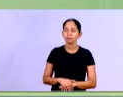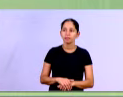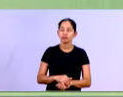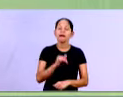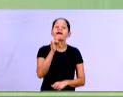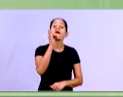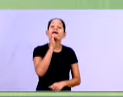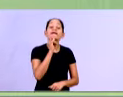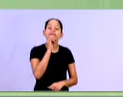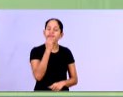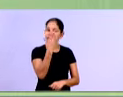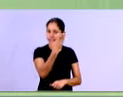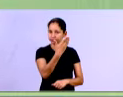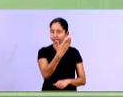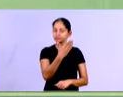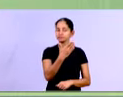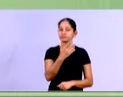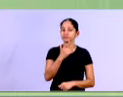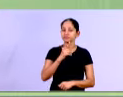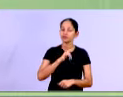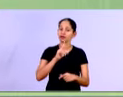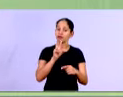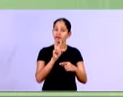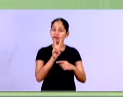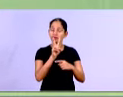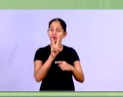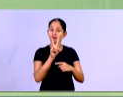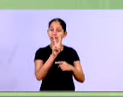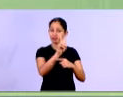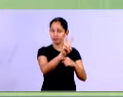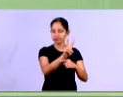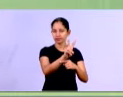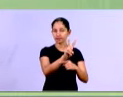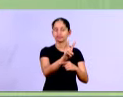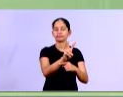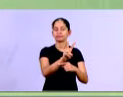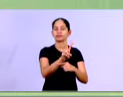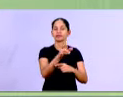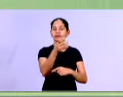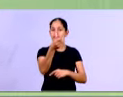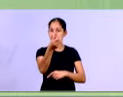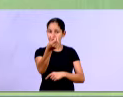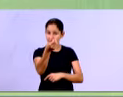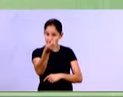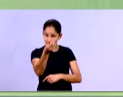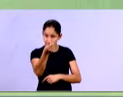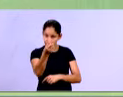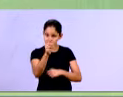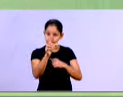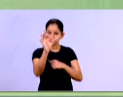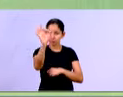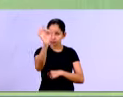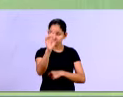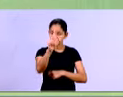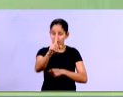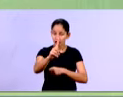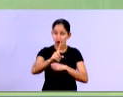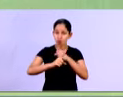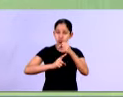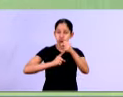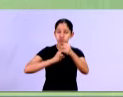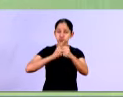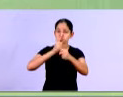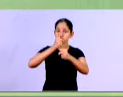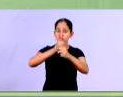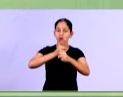Por exemplo, um empréstimo ele é contraído a uma taxa de 6% ao ano e nós queremos saber um